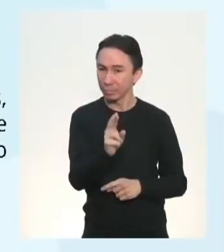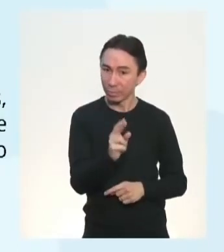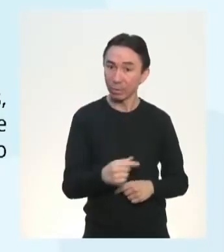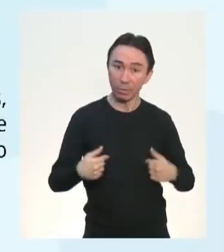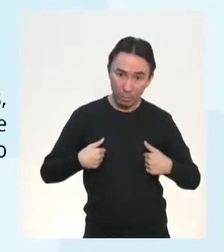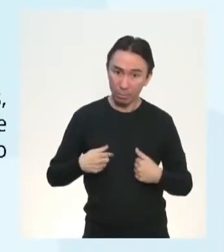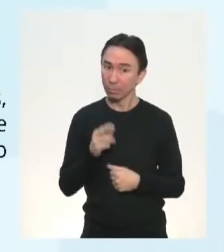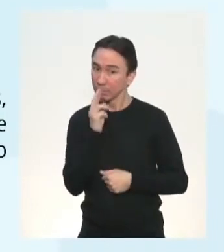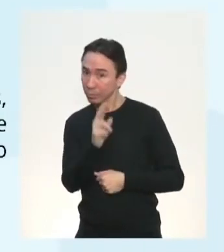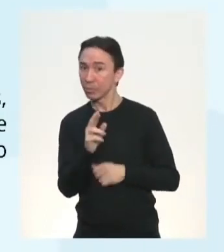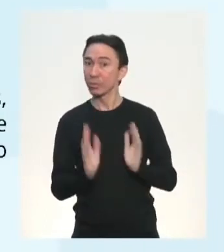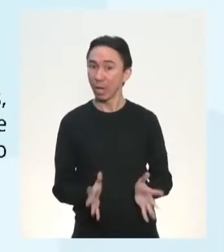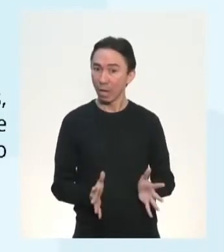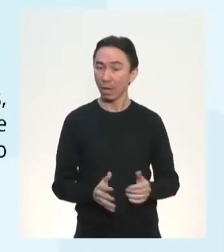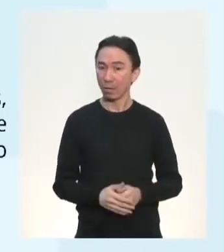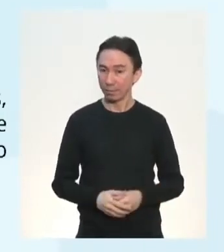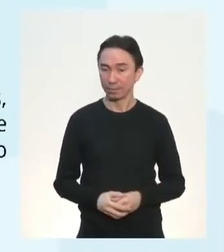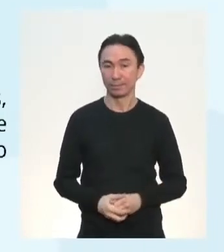para vocês, tá? Vamos lá.